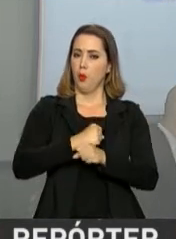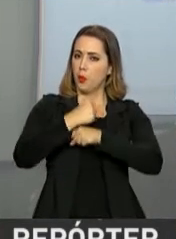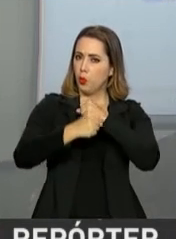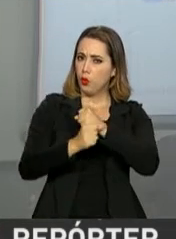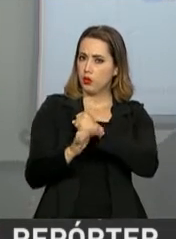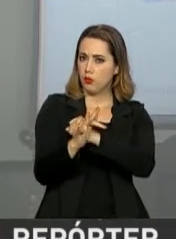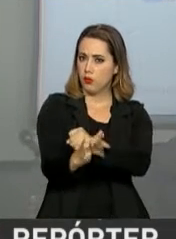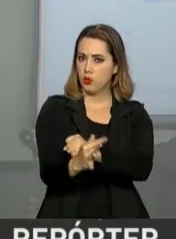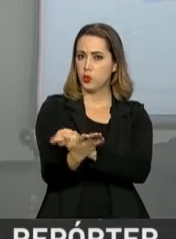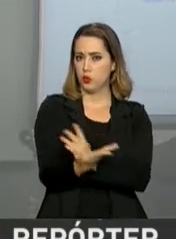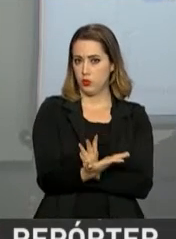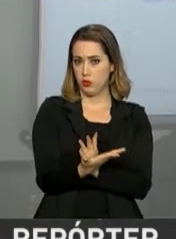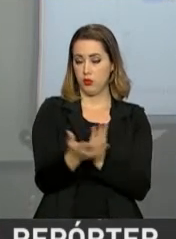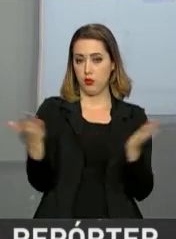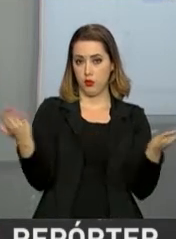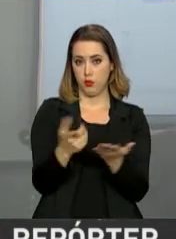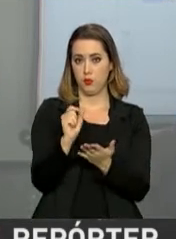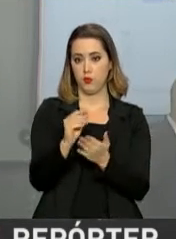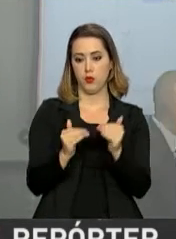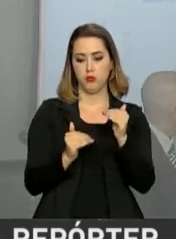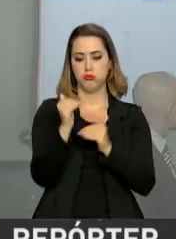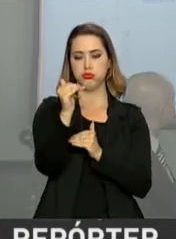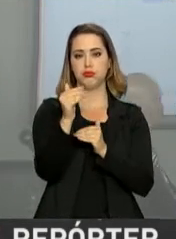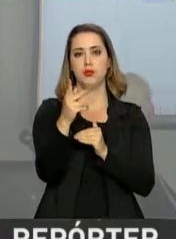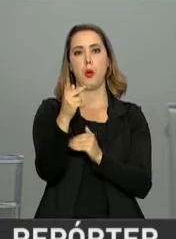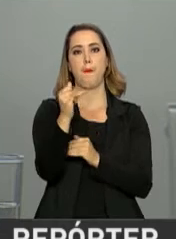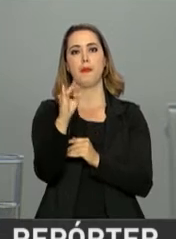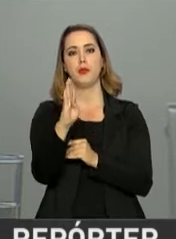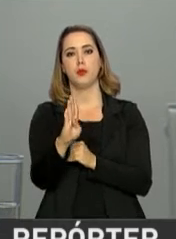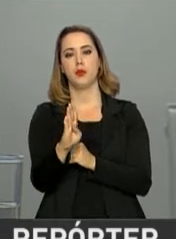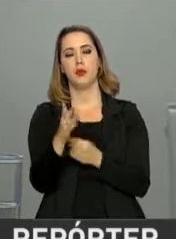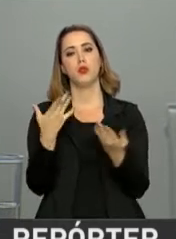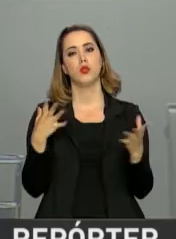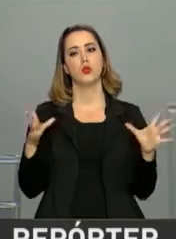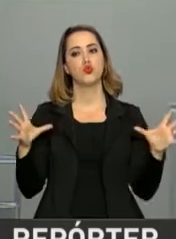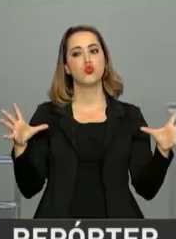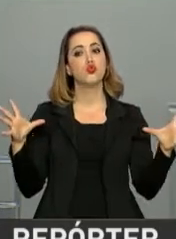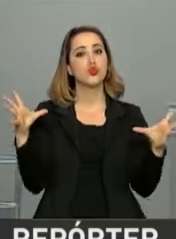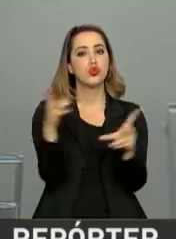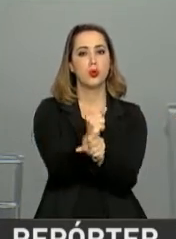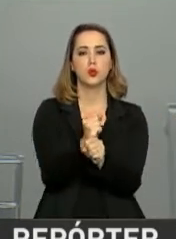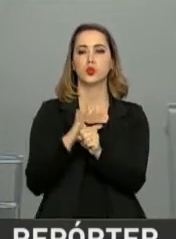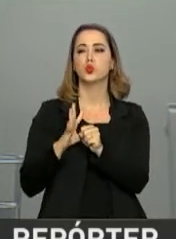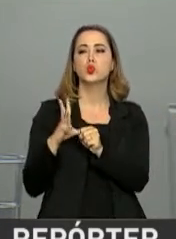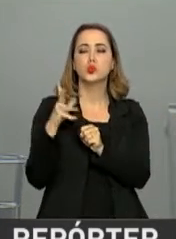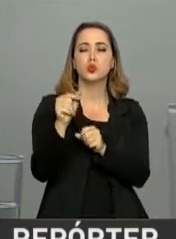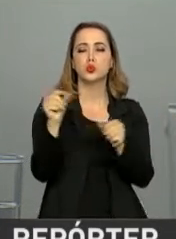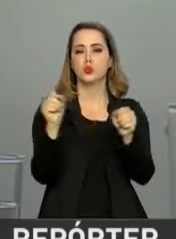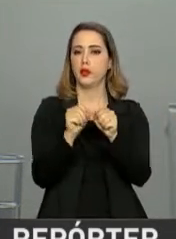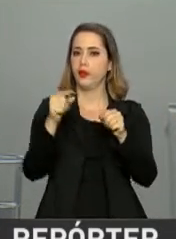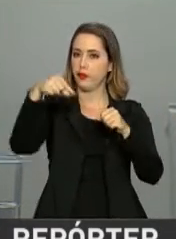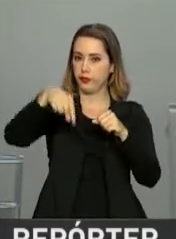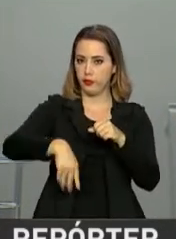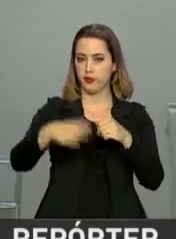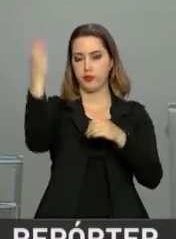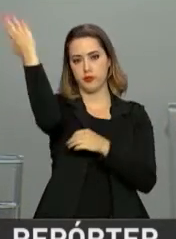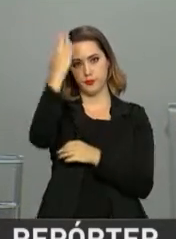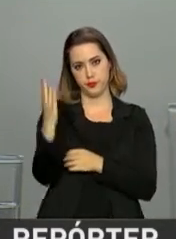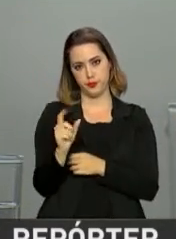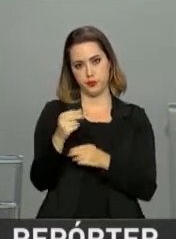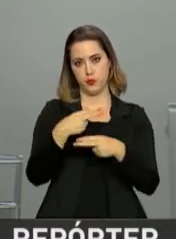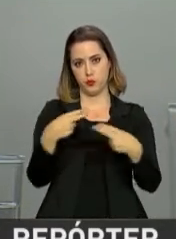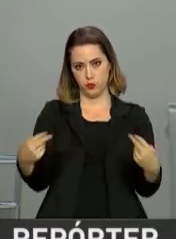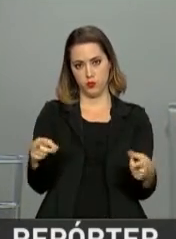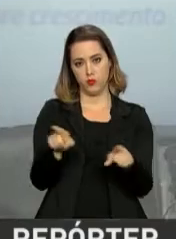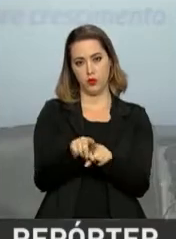a previsão de crescimento do pib o produto interno bruto que é a soma de todos os bens e serviços produzidos no país será